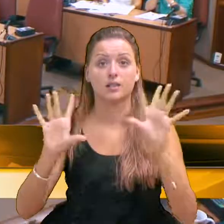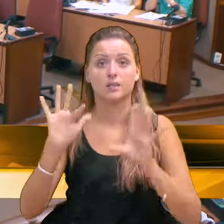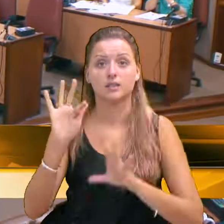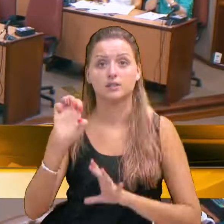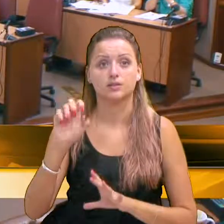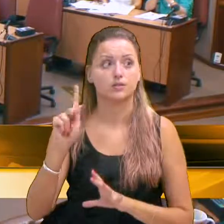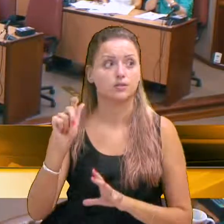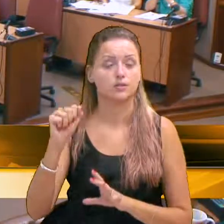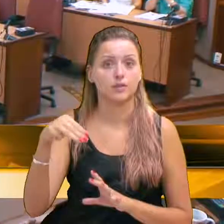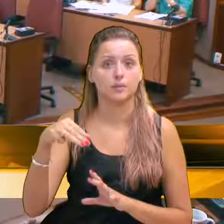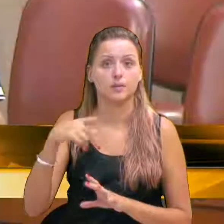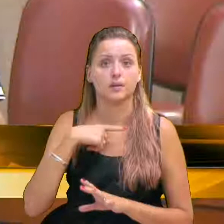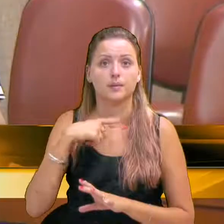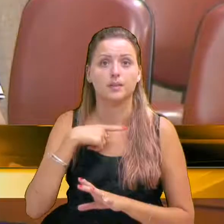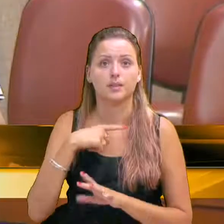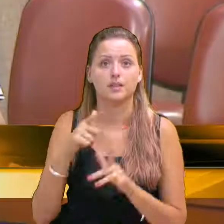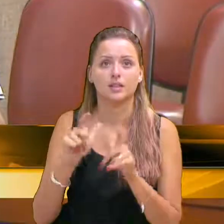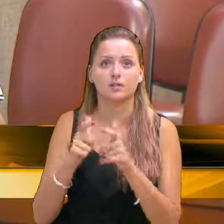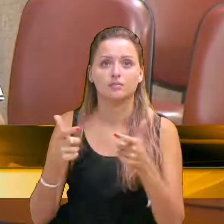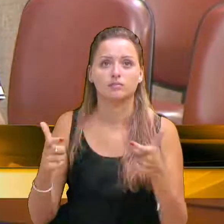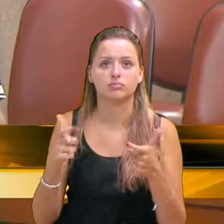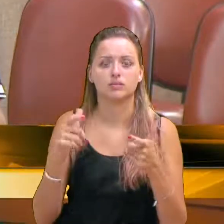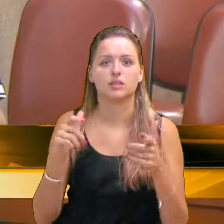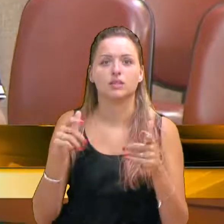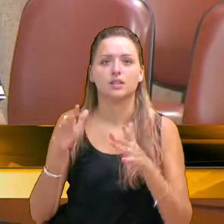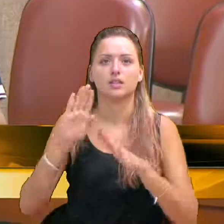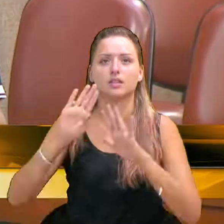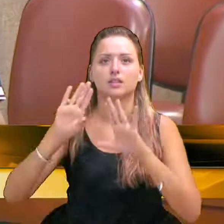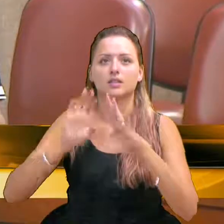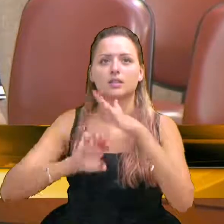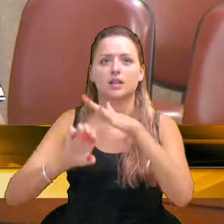para ampliação da Todeschini em